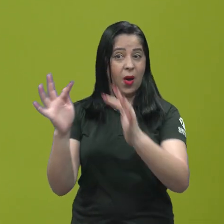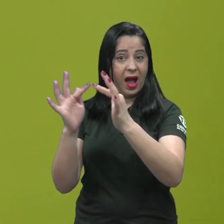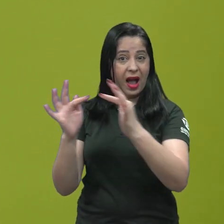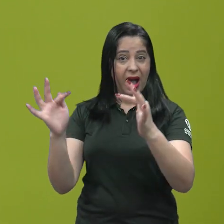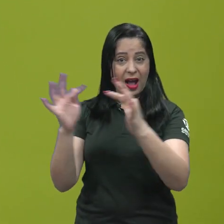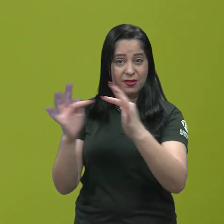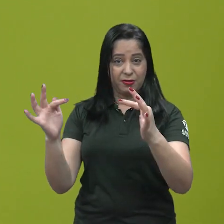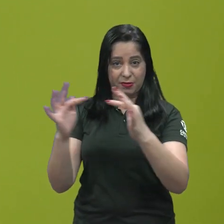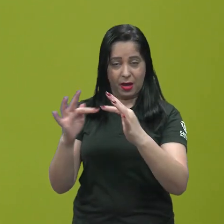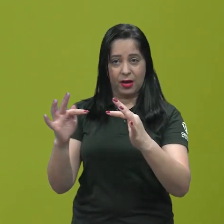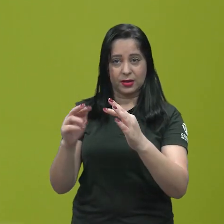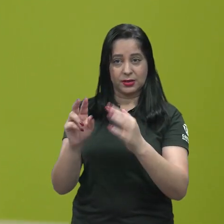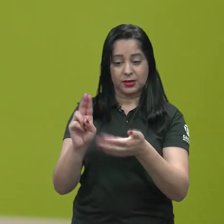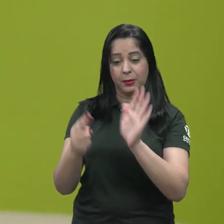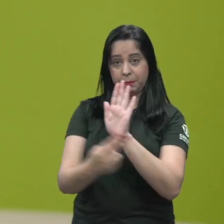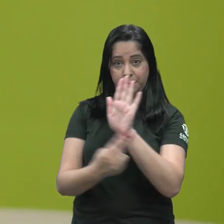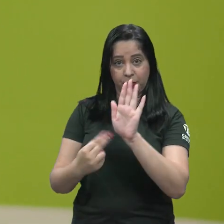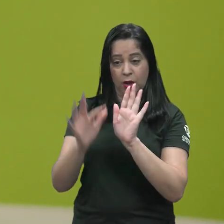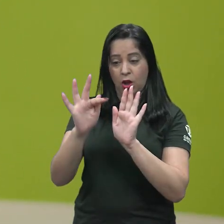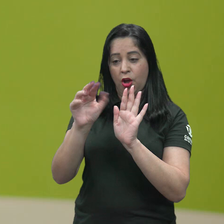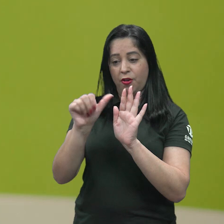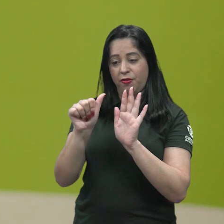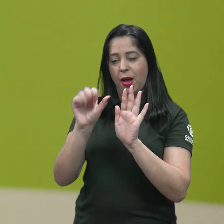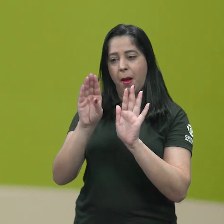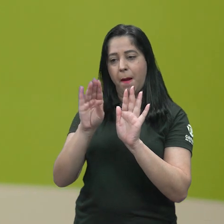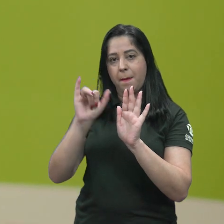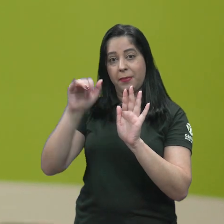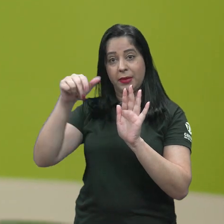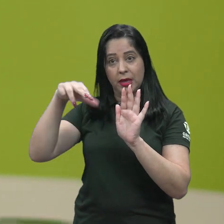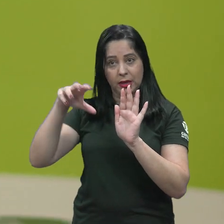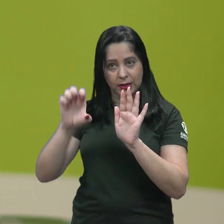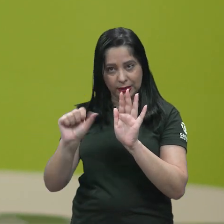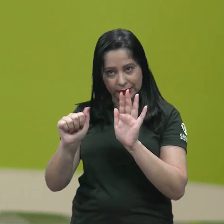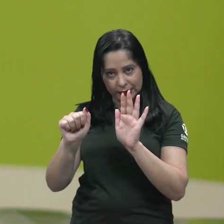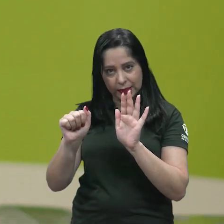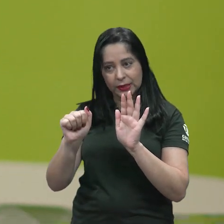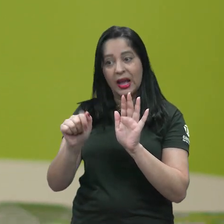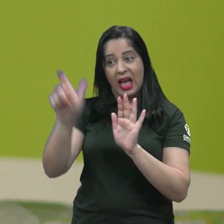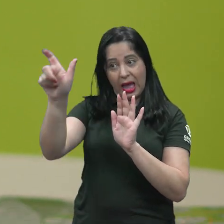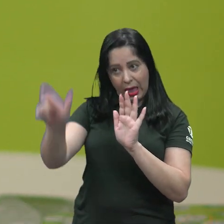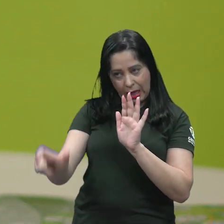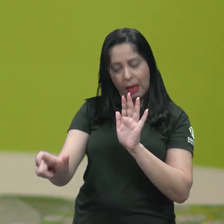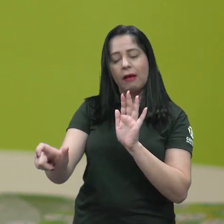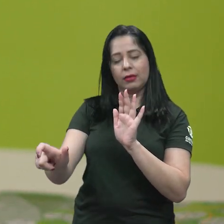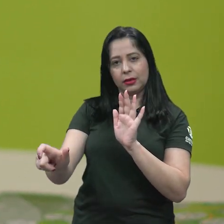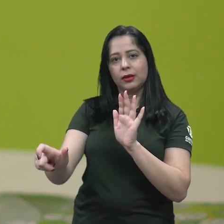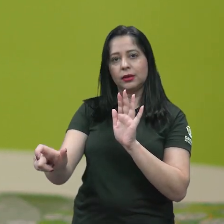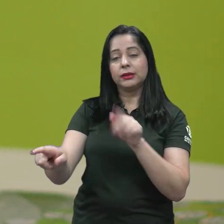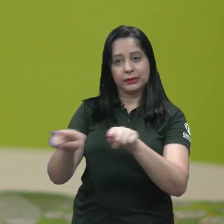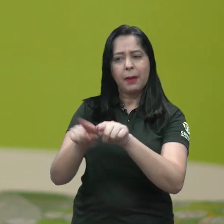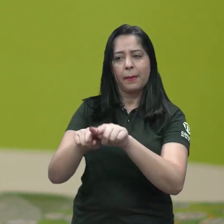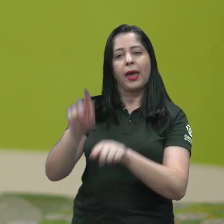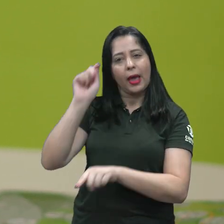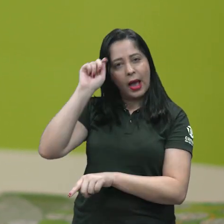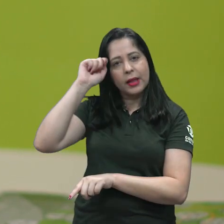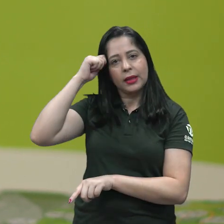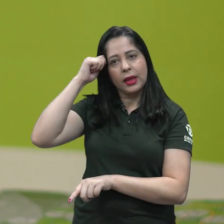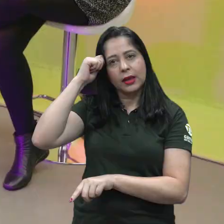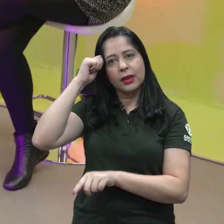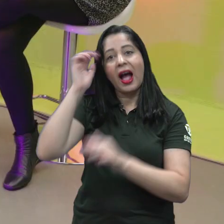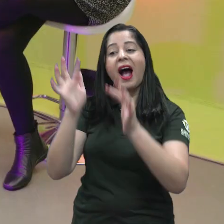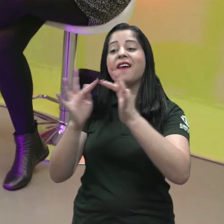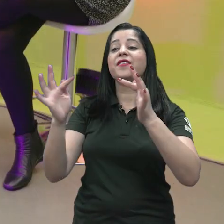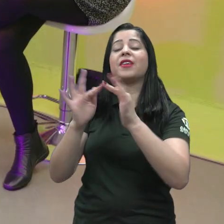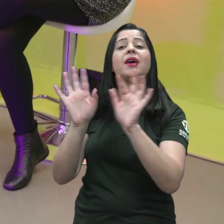da Fabiane Albuquerque, que escritora também, negra, cedeu aí esse texto de orelha, e significa